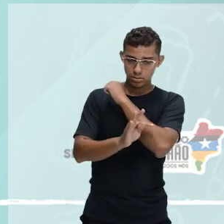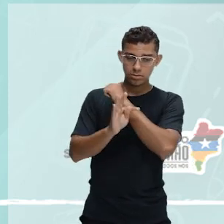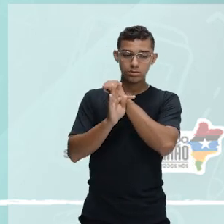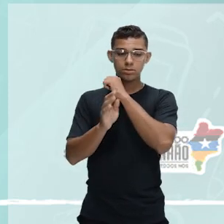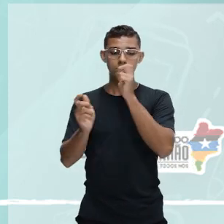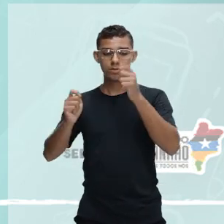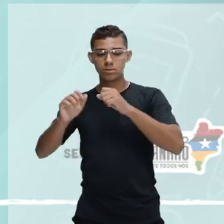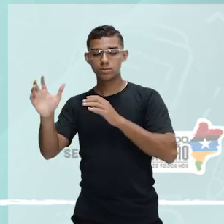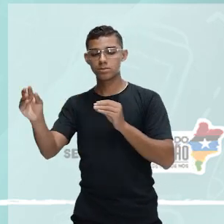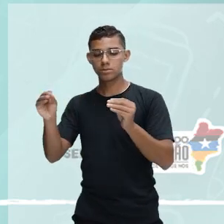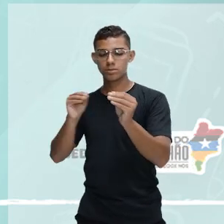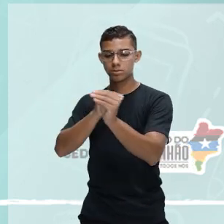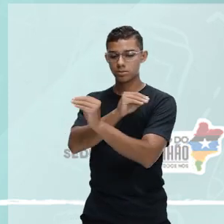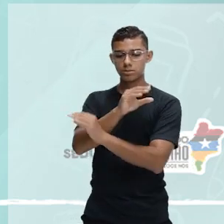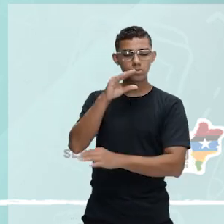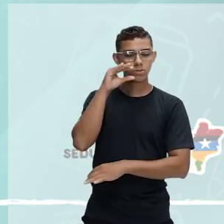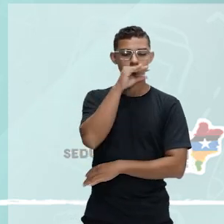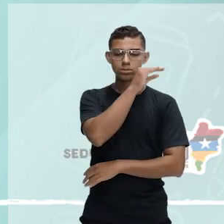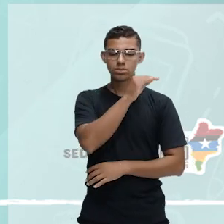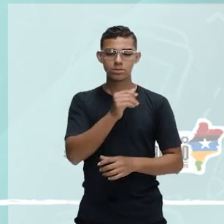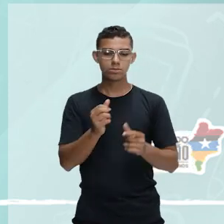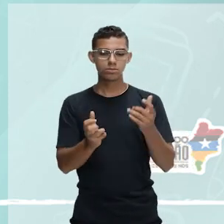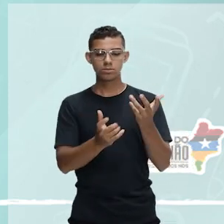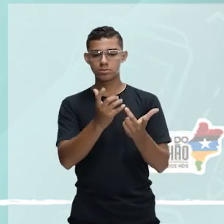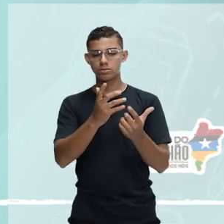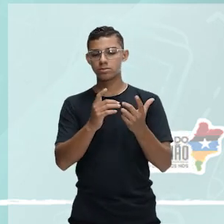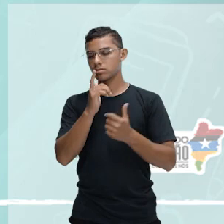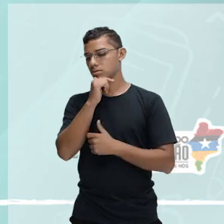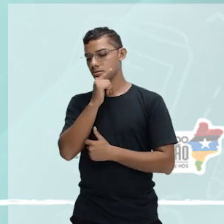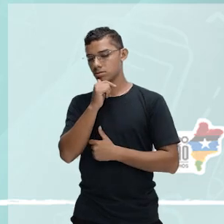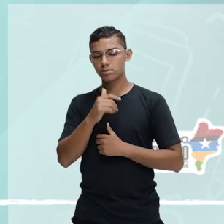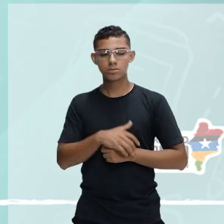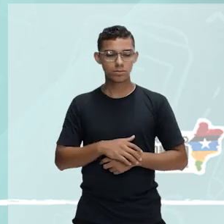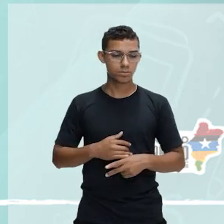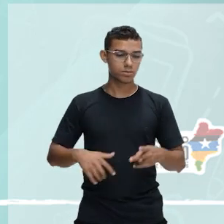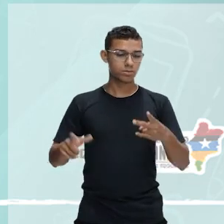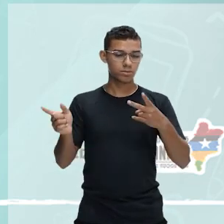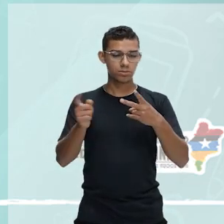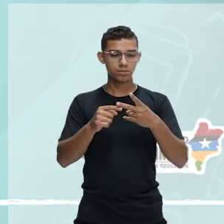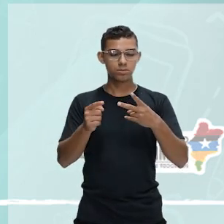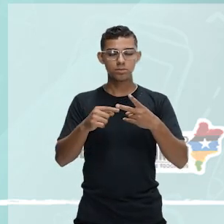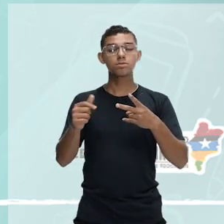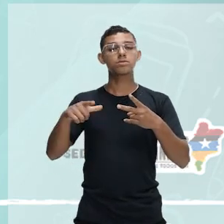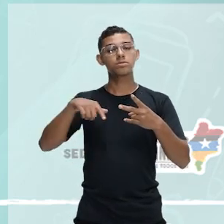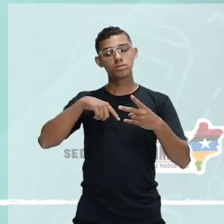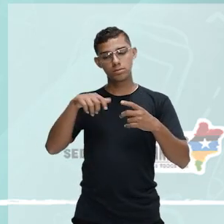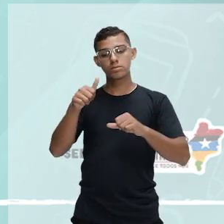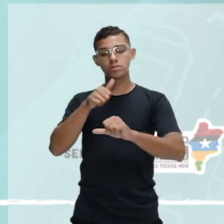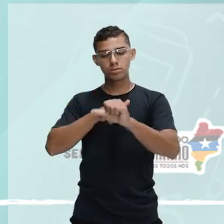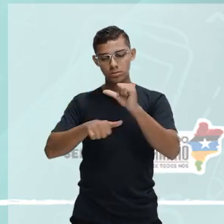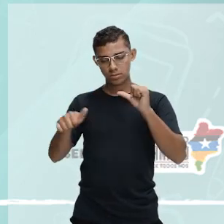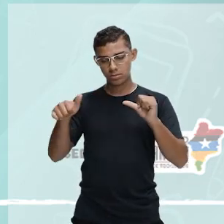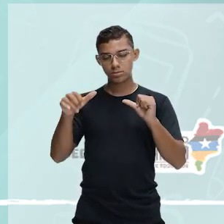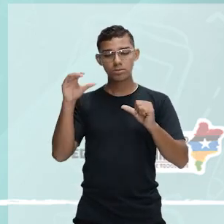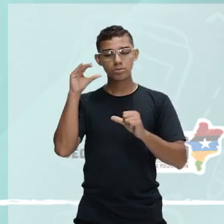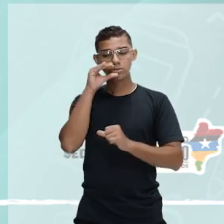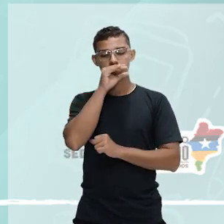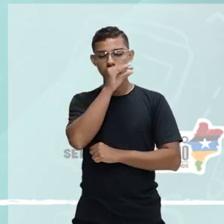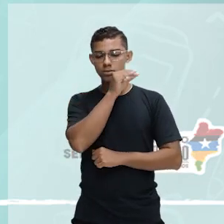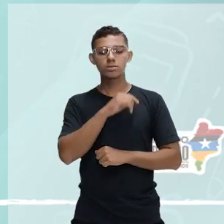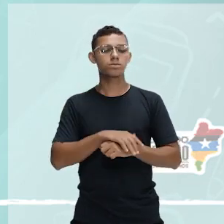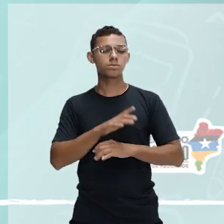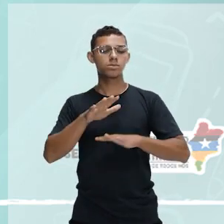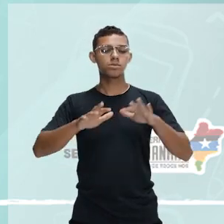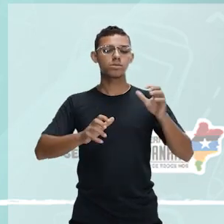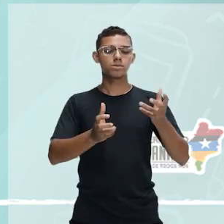que acontece da troca de calor entre as massas de água. Essa troca de calor vai fazer com que a água entre